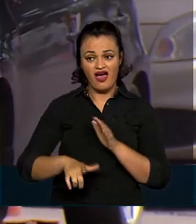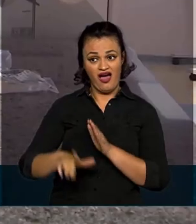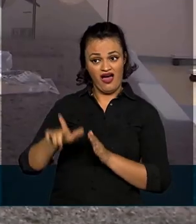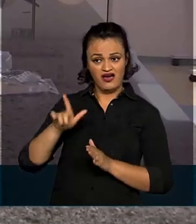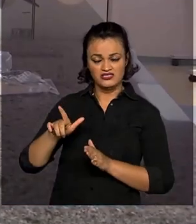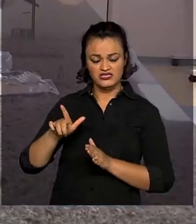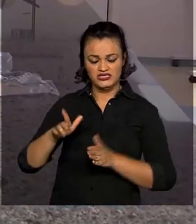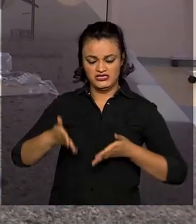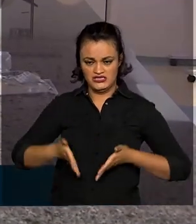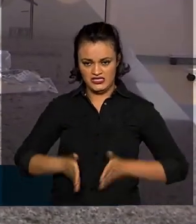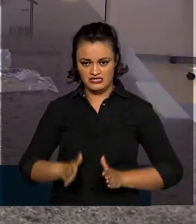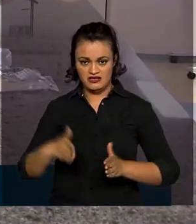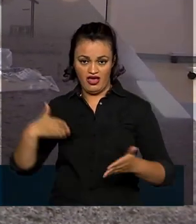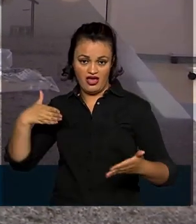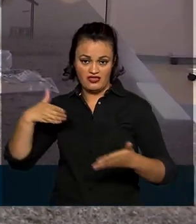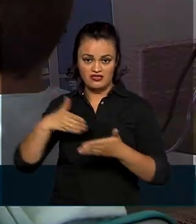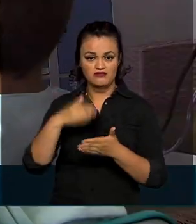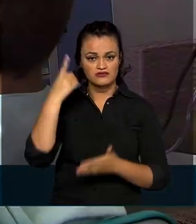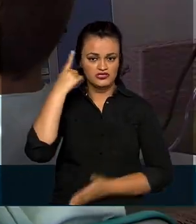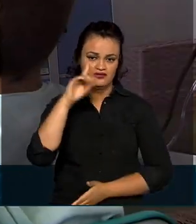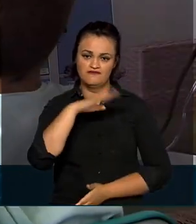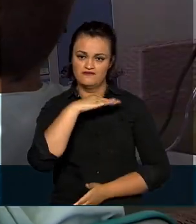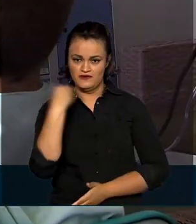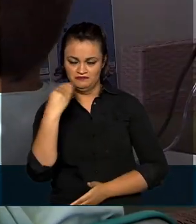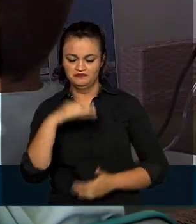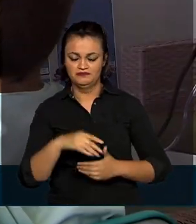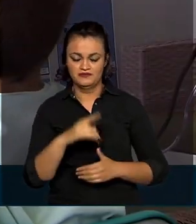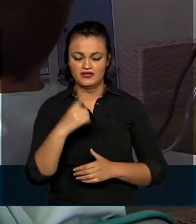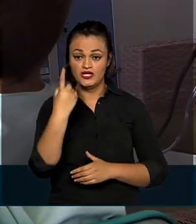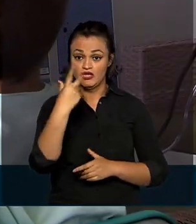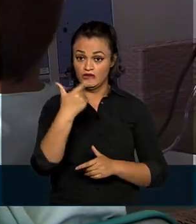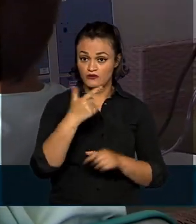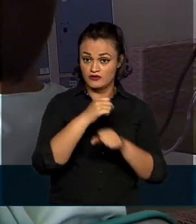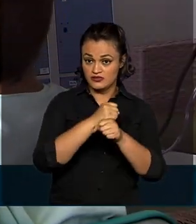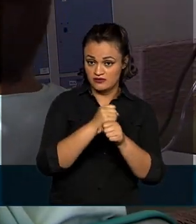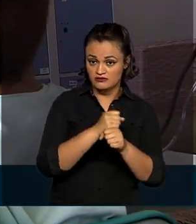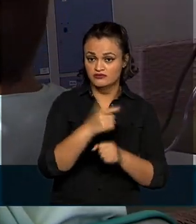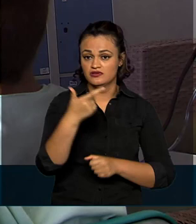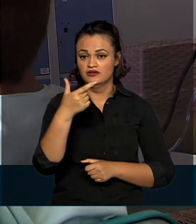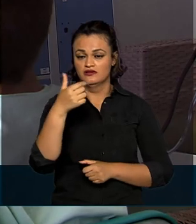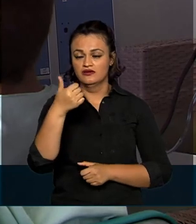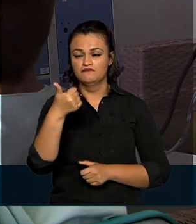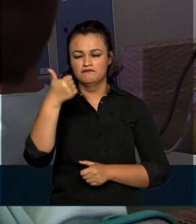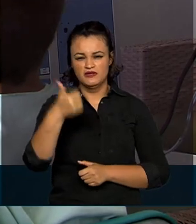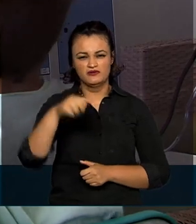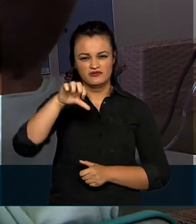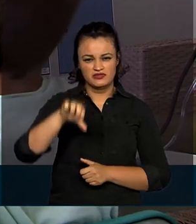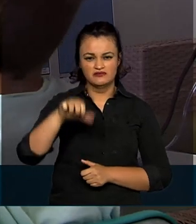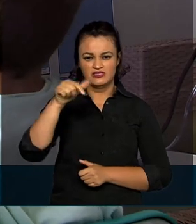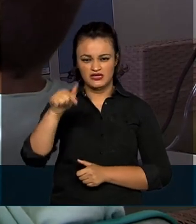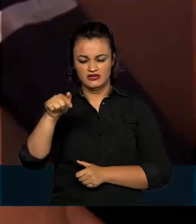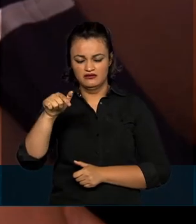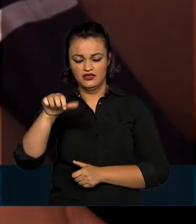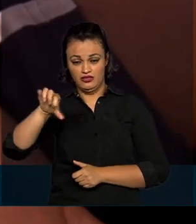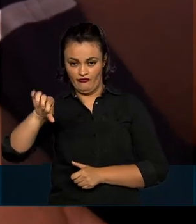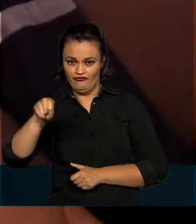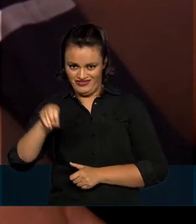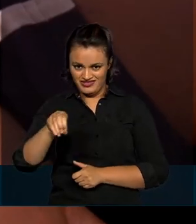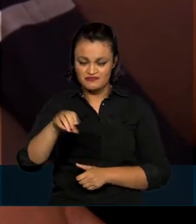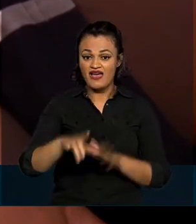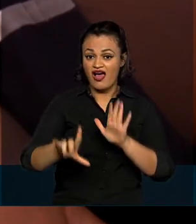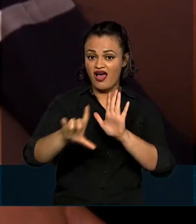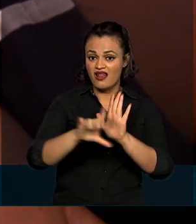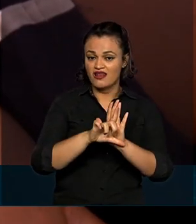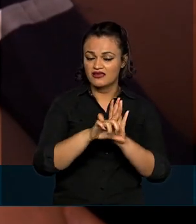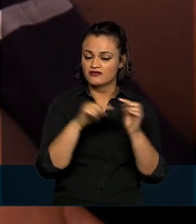nascimento até o último dia de vida. Dois anos depois, no dia 19 de setembro de 1990, a lei que